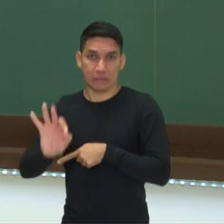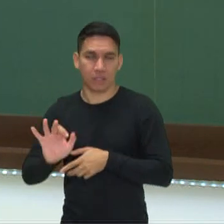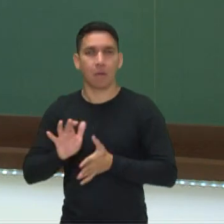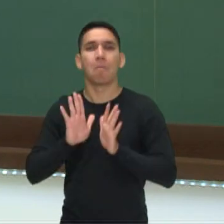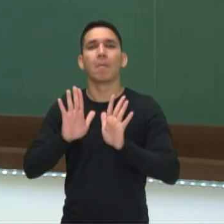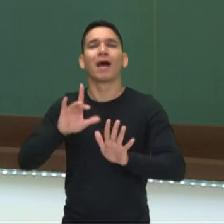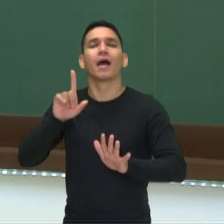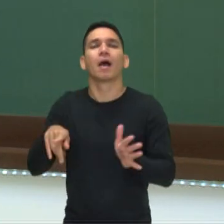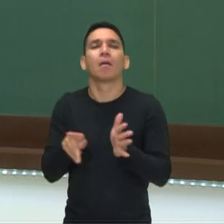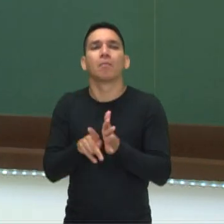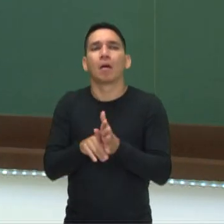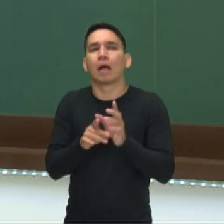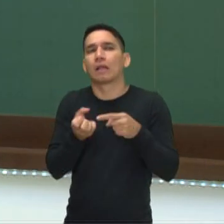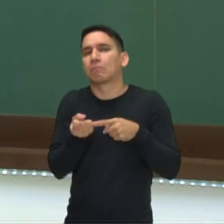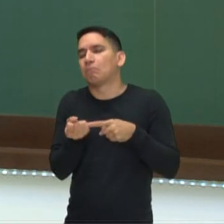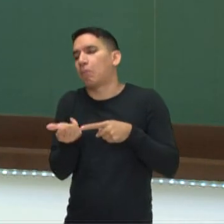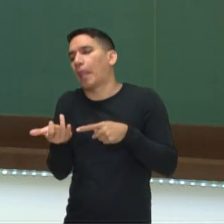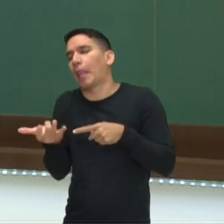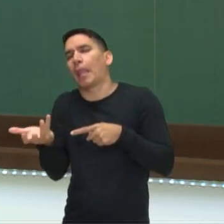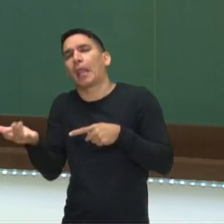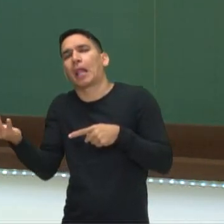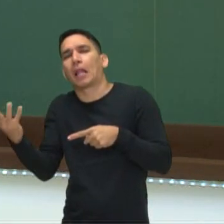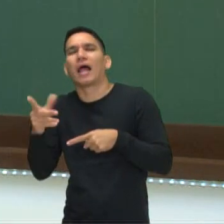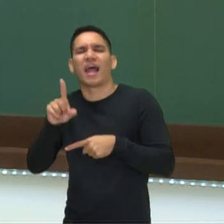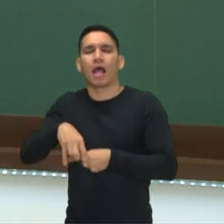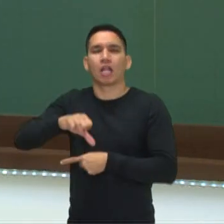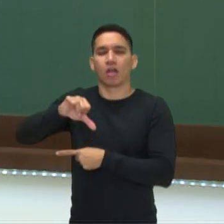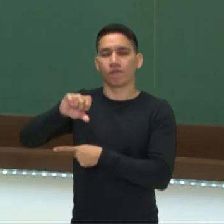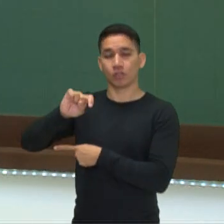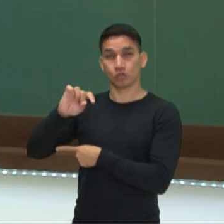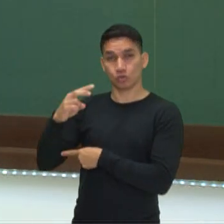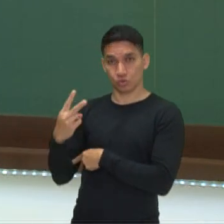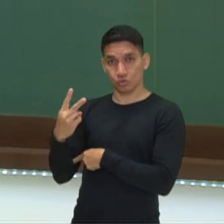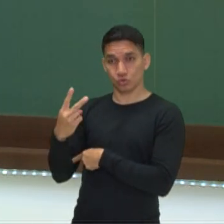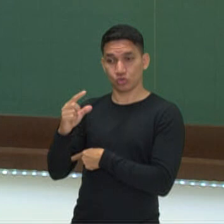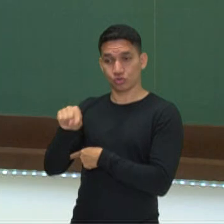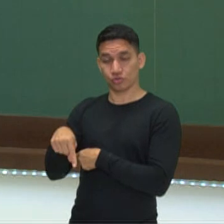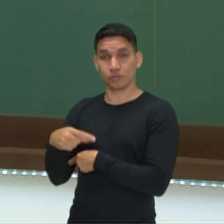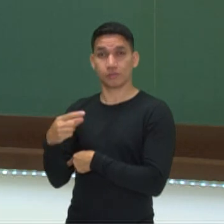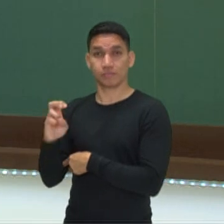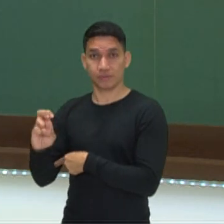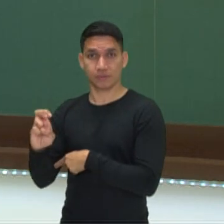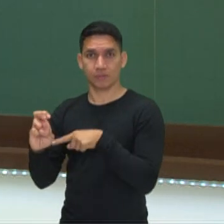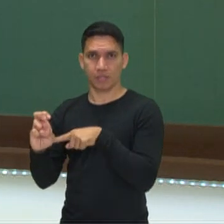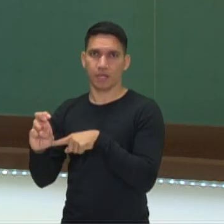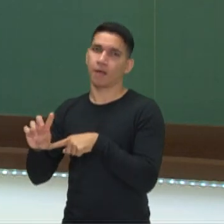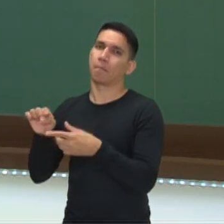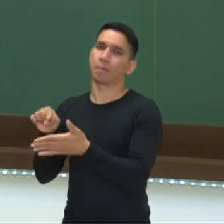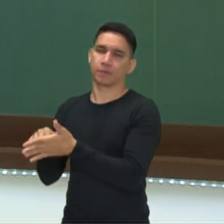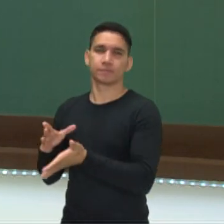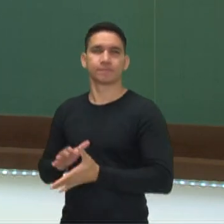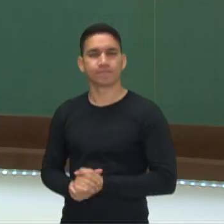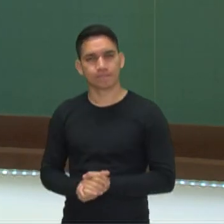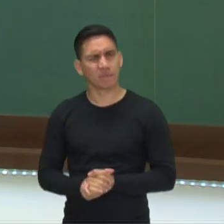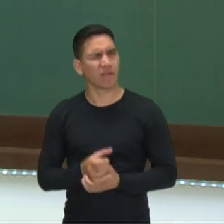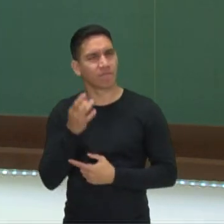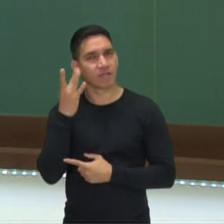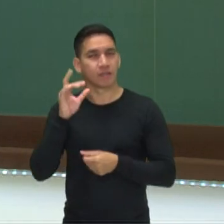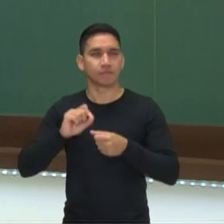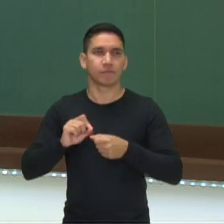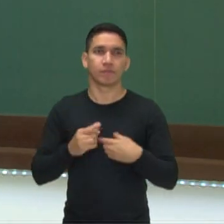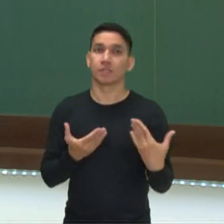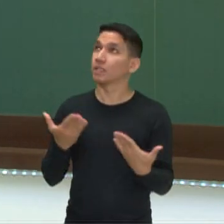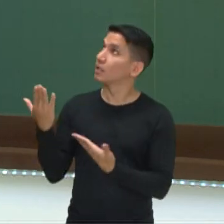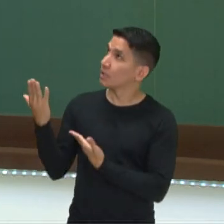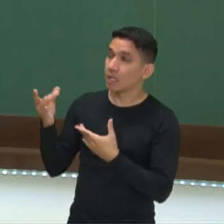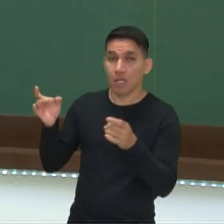é um decimal finito. Olha aqui, ó, dá 92,5. Então, fica fácil de fazer essa conta também. Então, feito